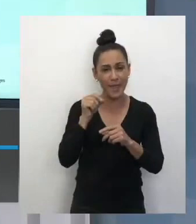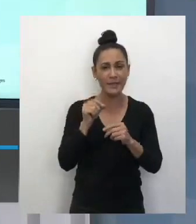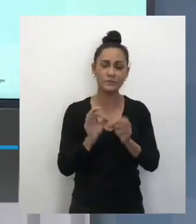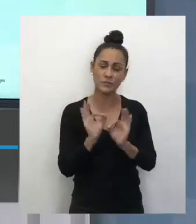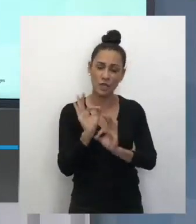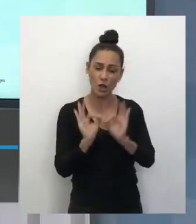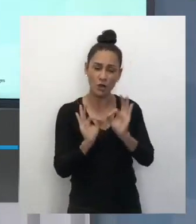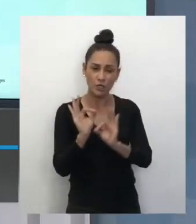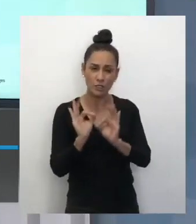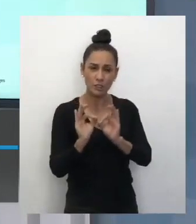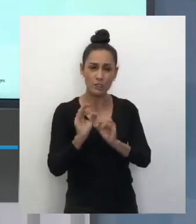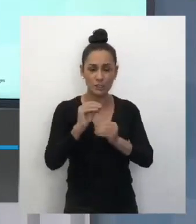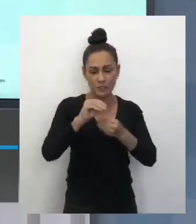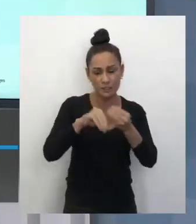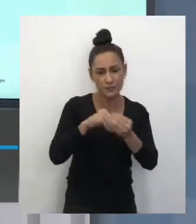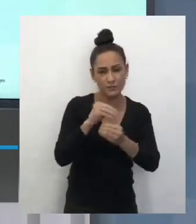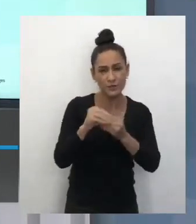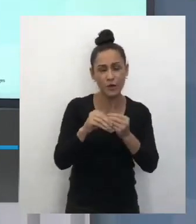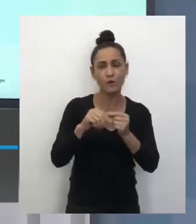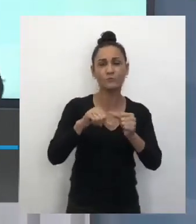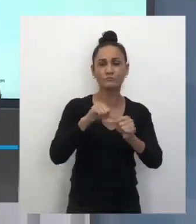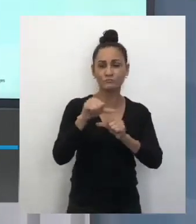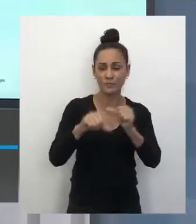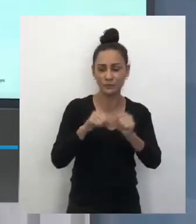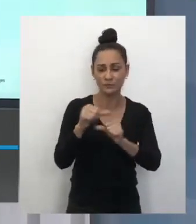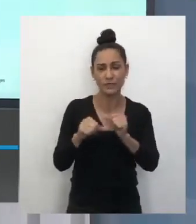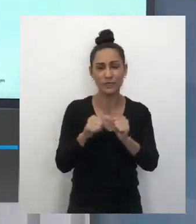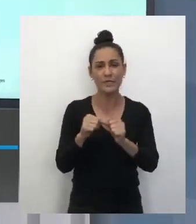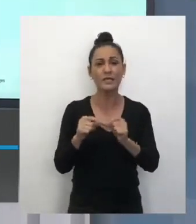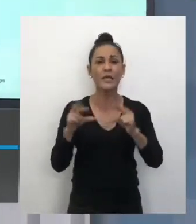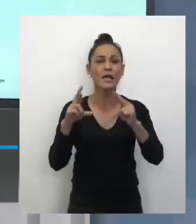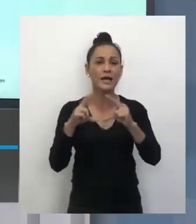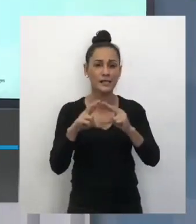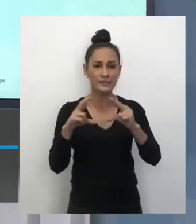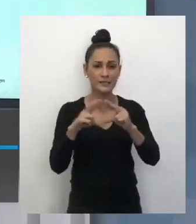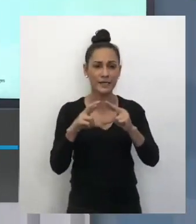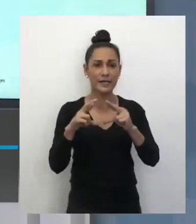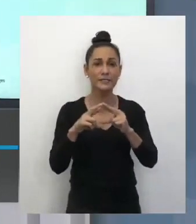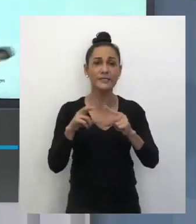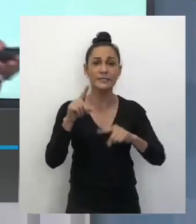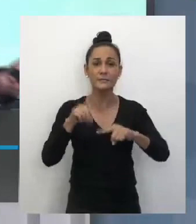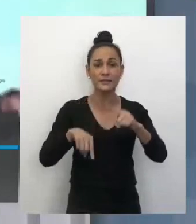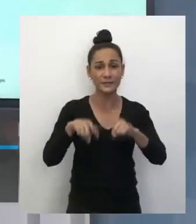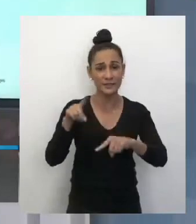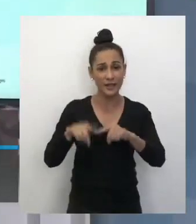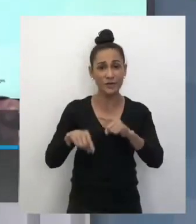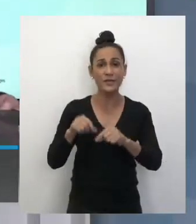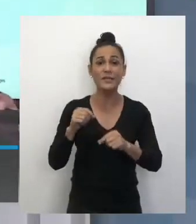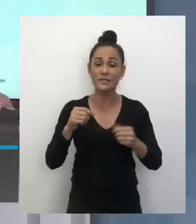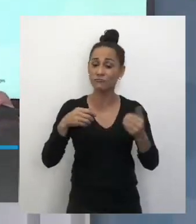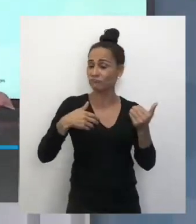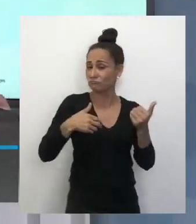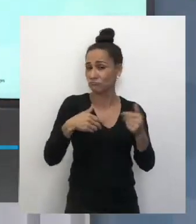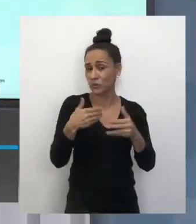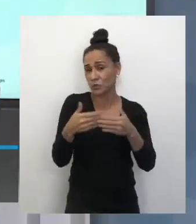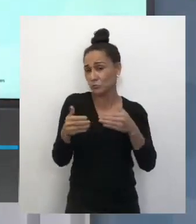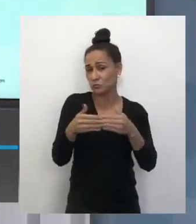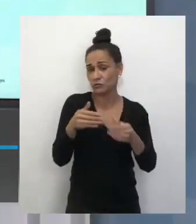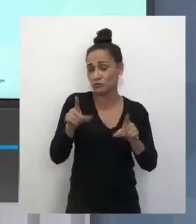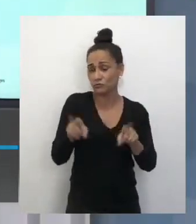você naquele uso corrente, você pode estar transformando, ressignificando esse material em um instrumento musical,